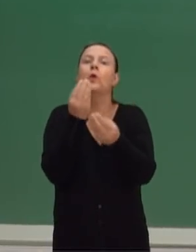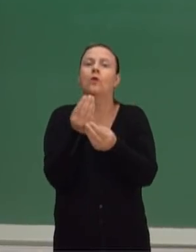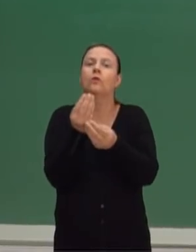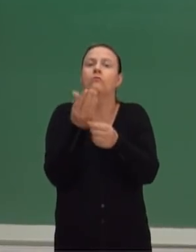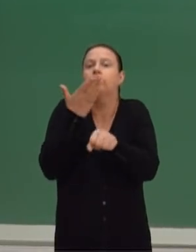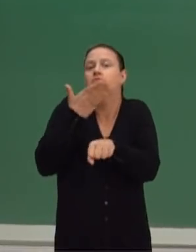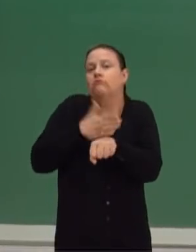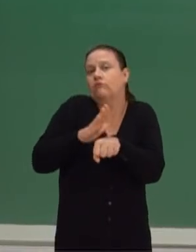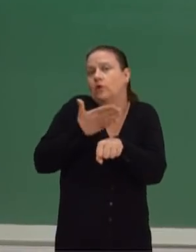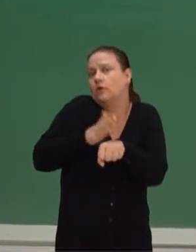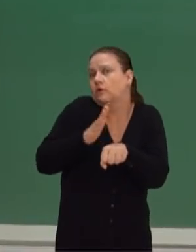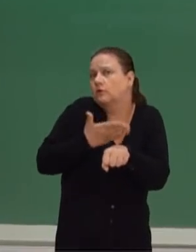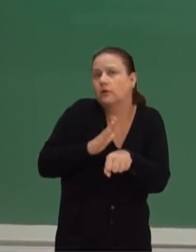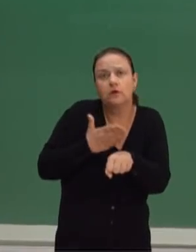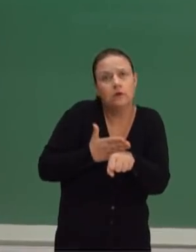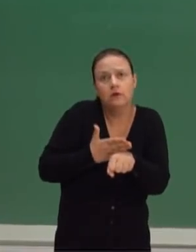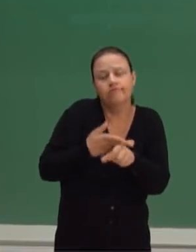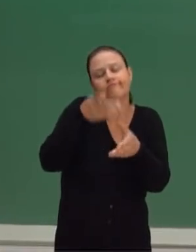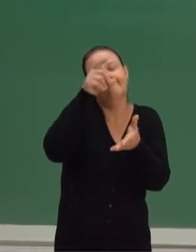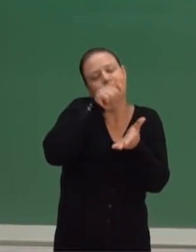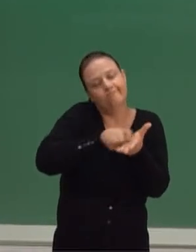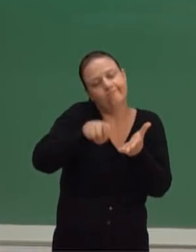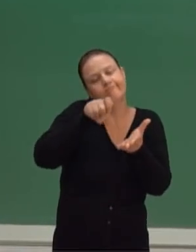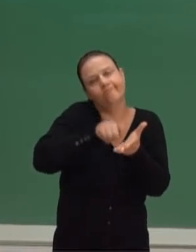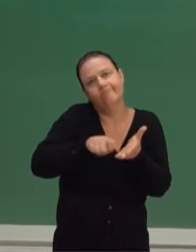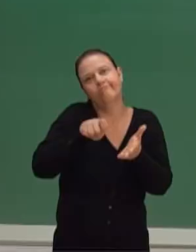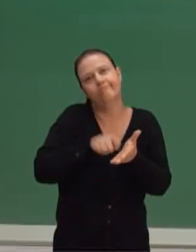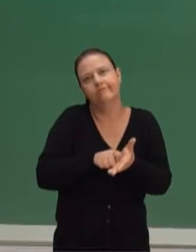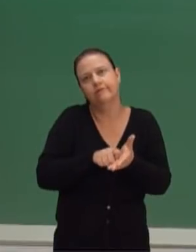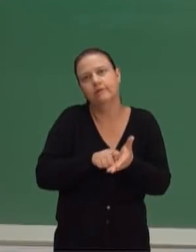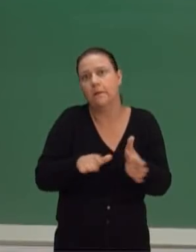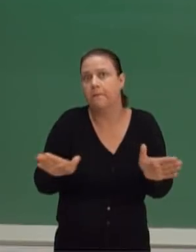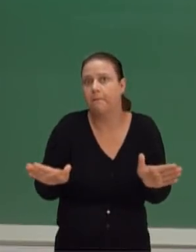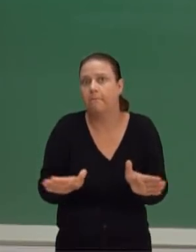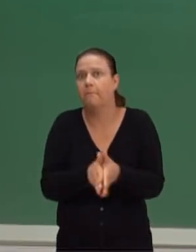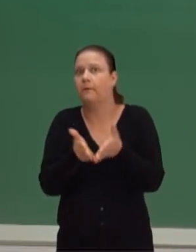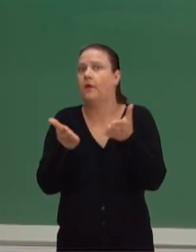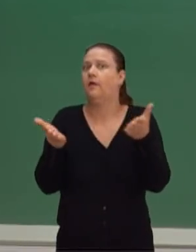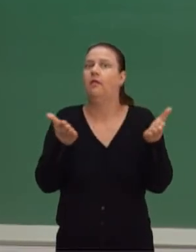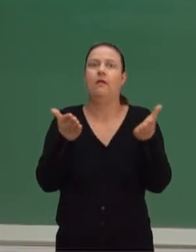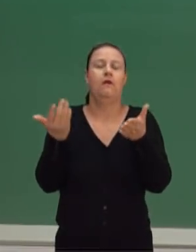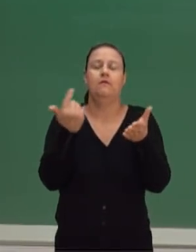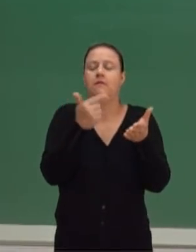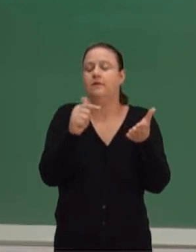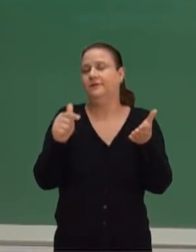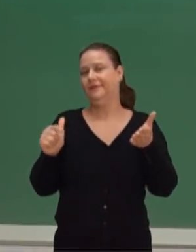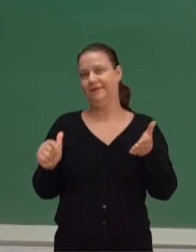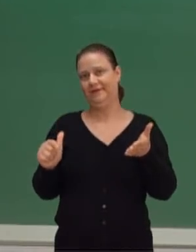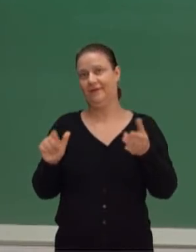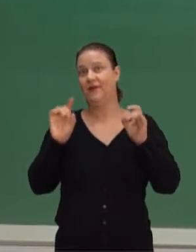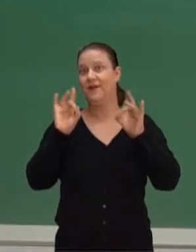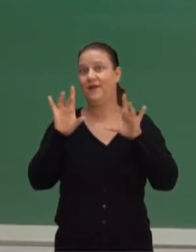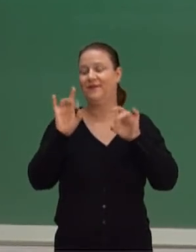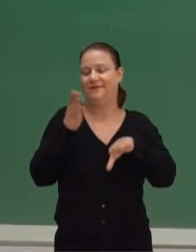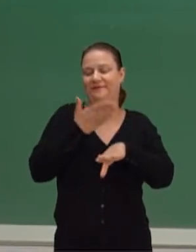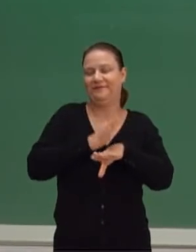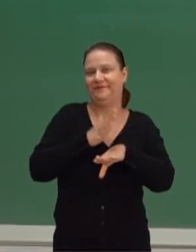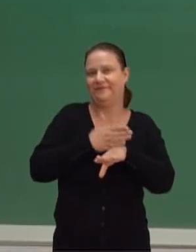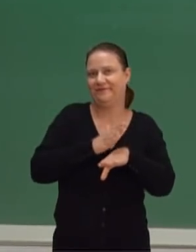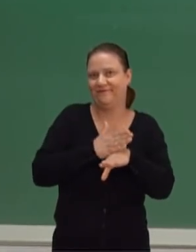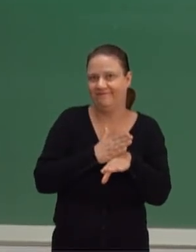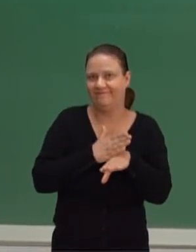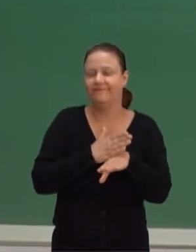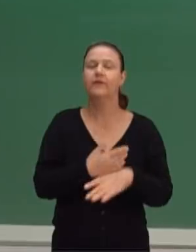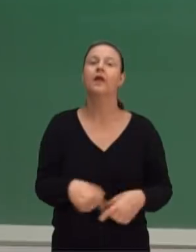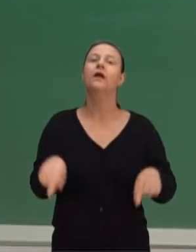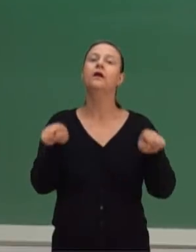Escrevendo, praticando. Não tem milagre, não tem, é só na escrita mesmo.